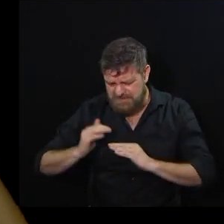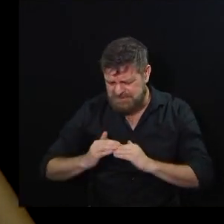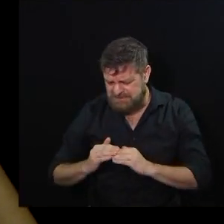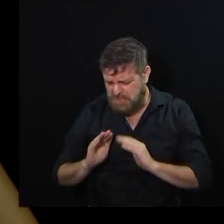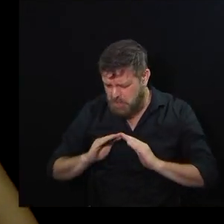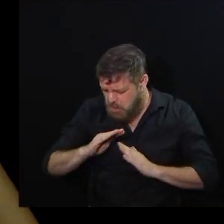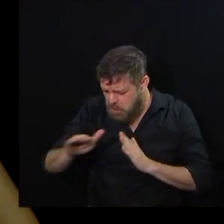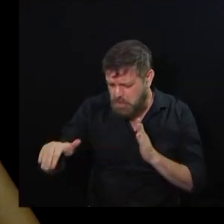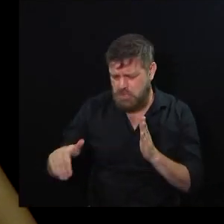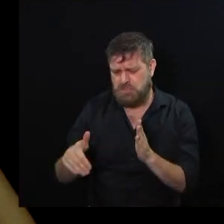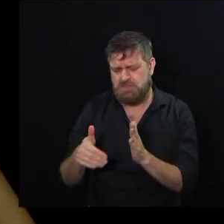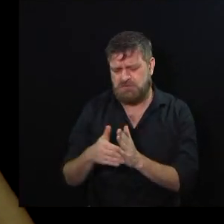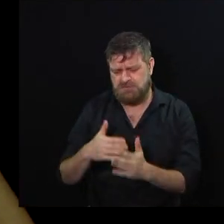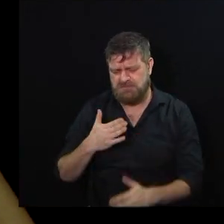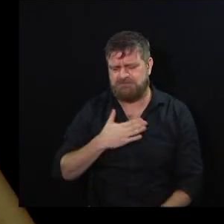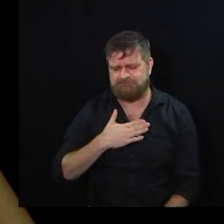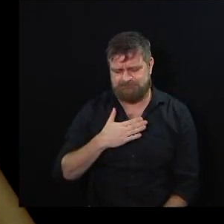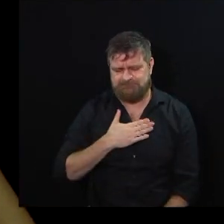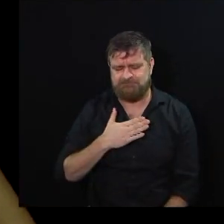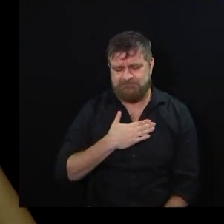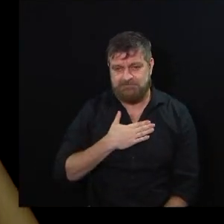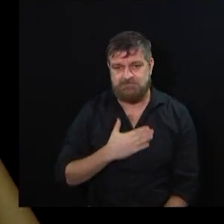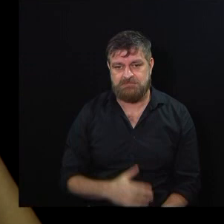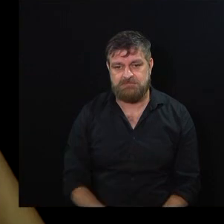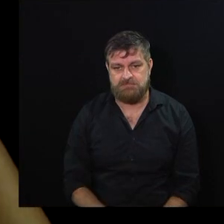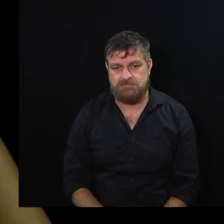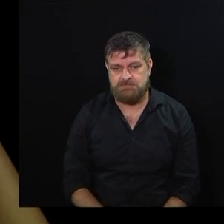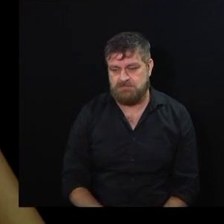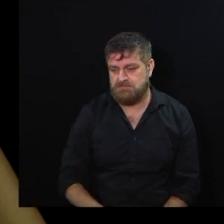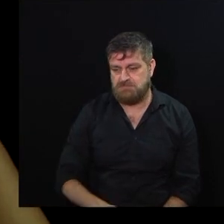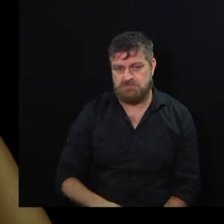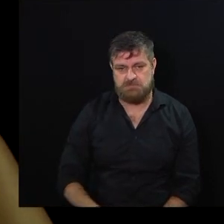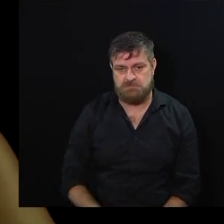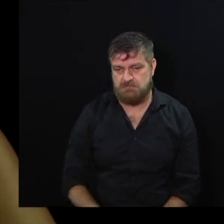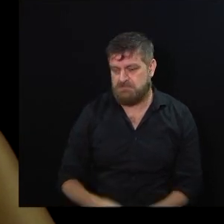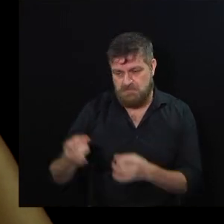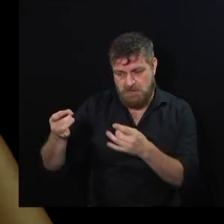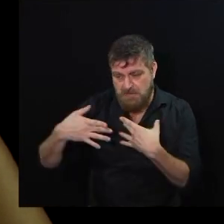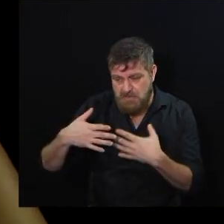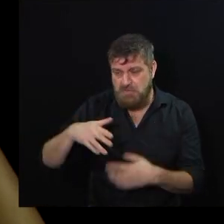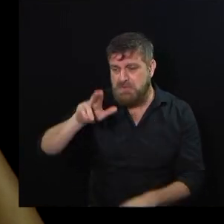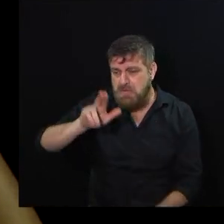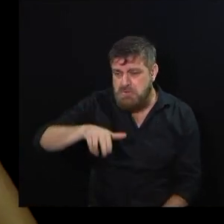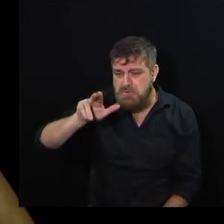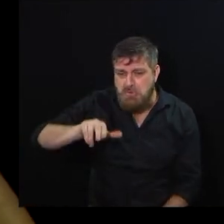Por mim, nunca me abandonou. Ele,